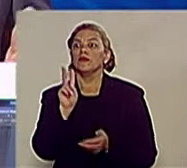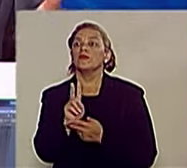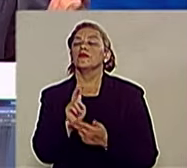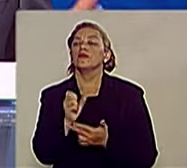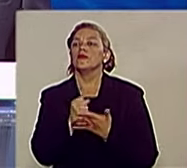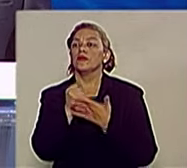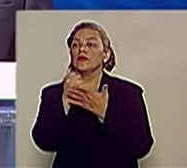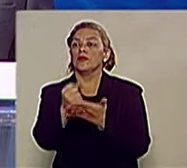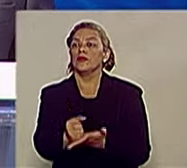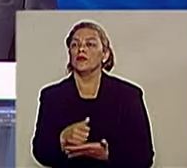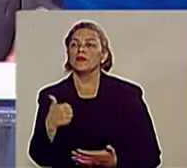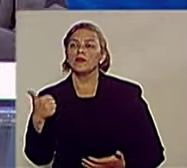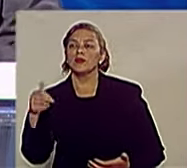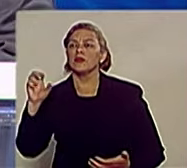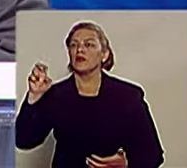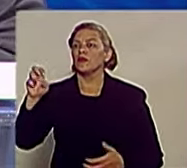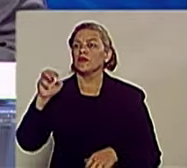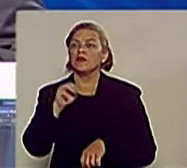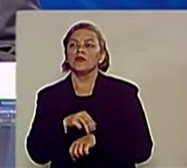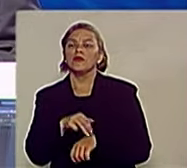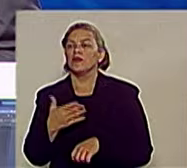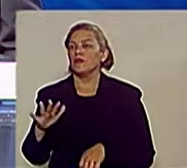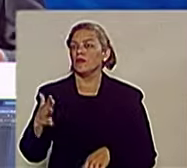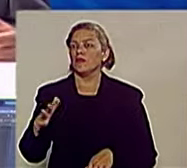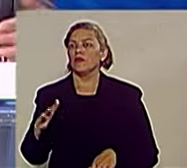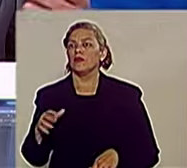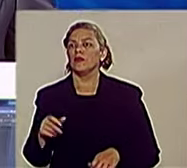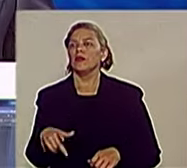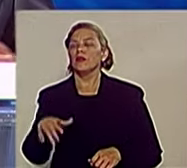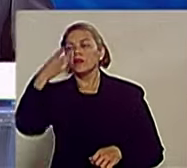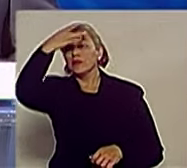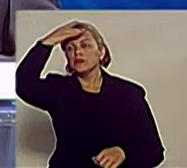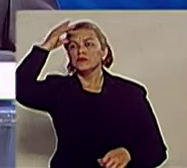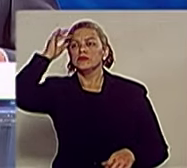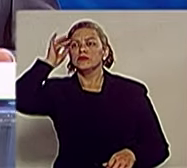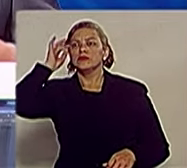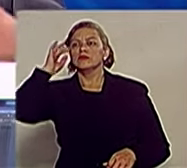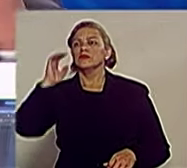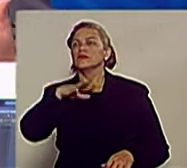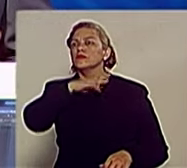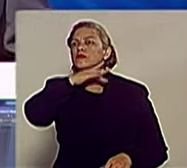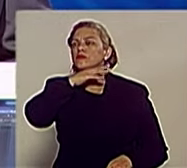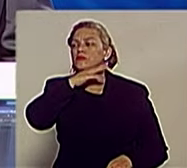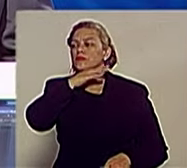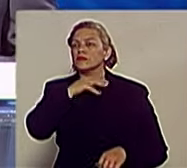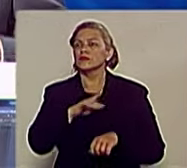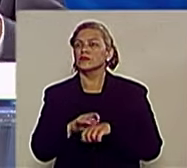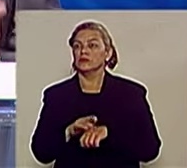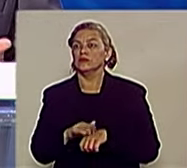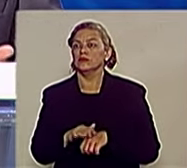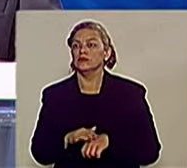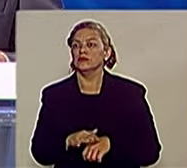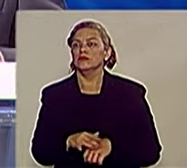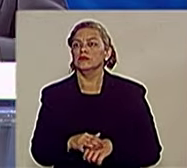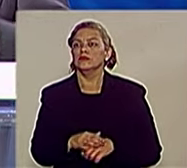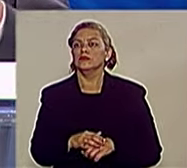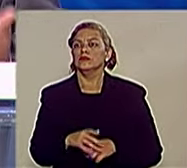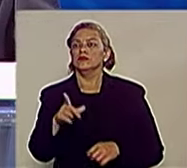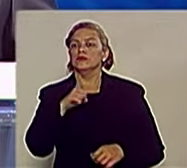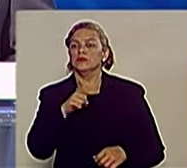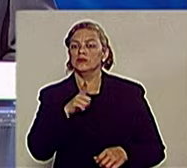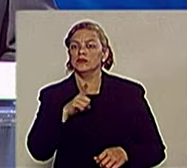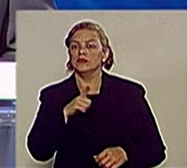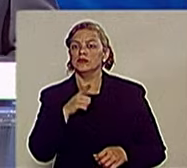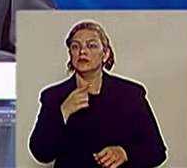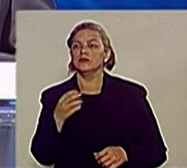forma, pessoas que tiveram um AVC, um acidente de trânsito grave, estão tendo uma chance maior de recuperar, de não